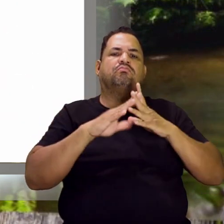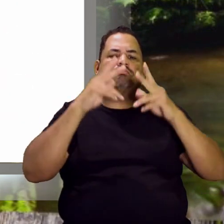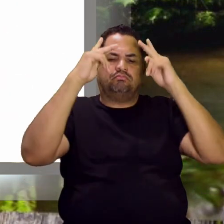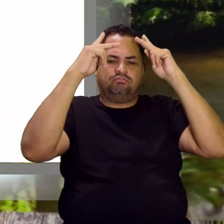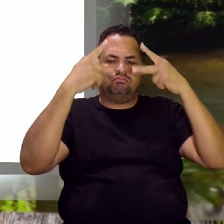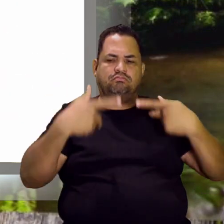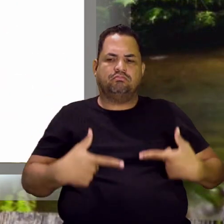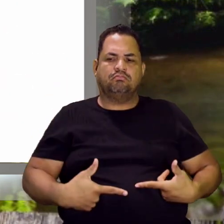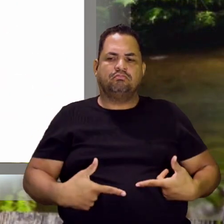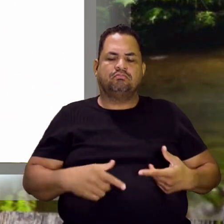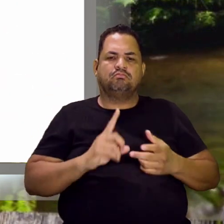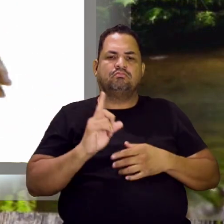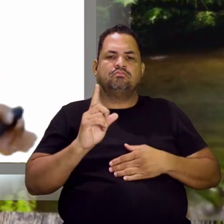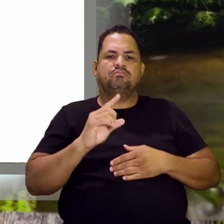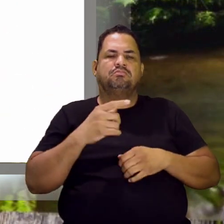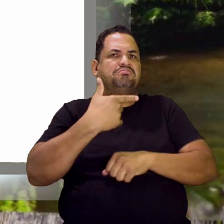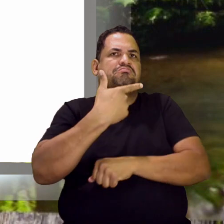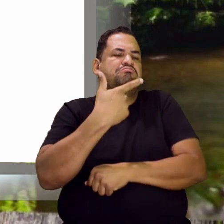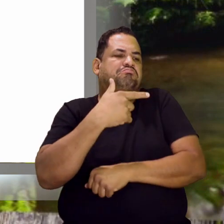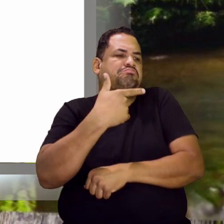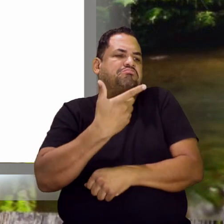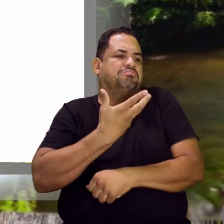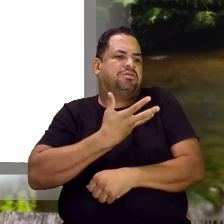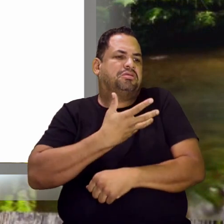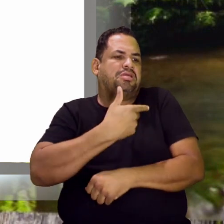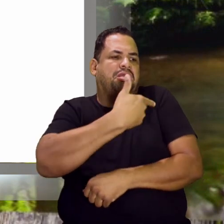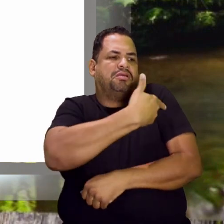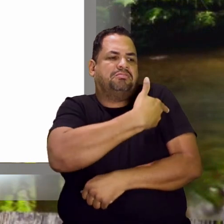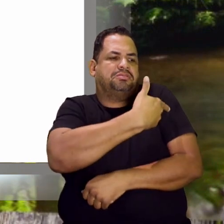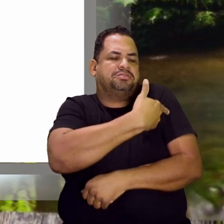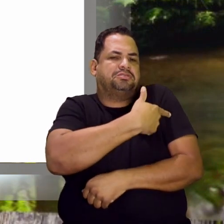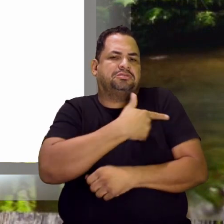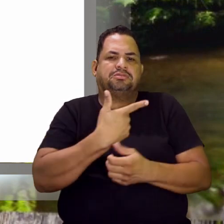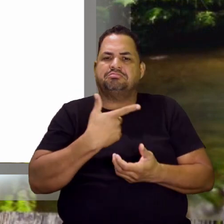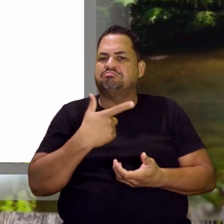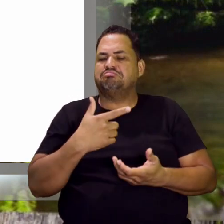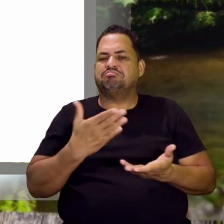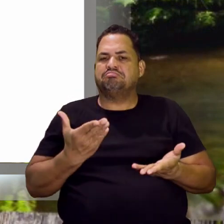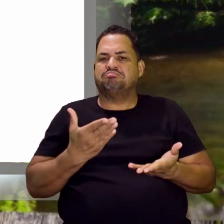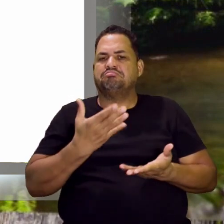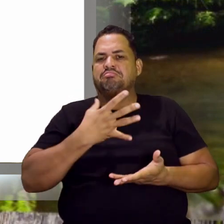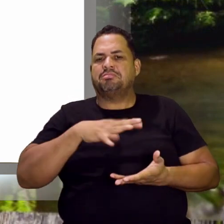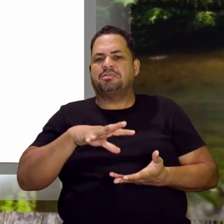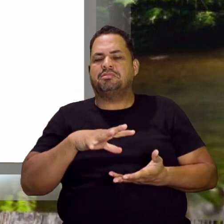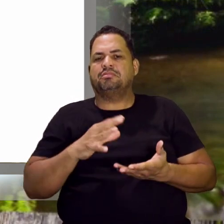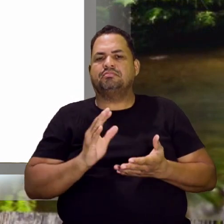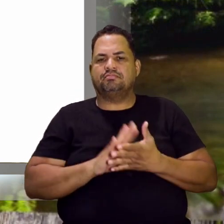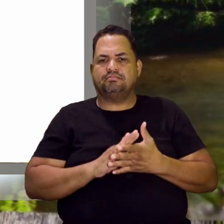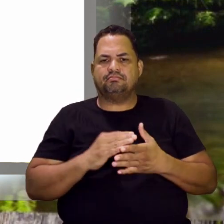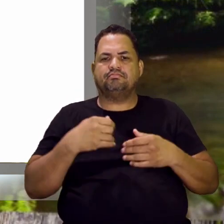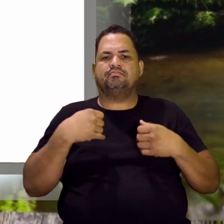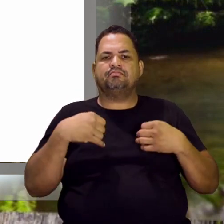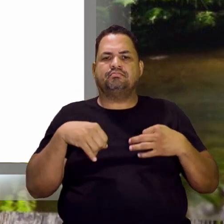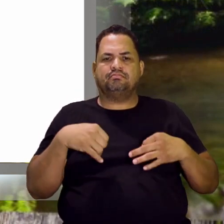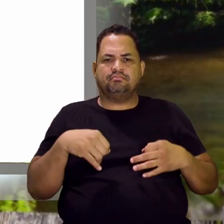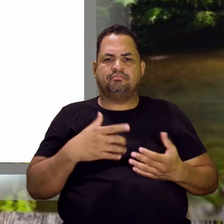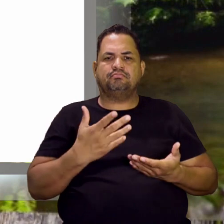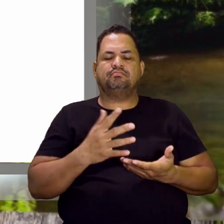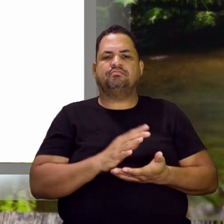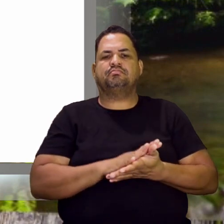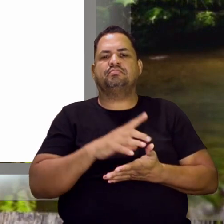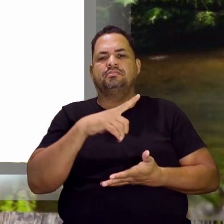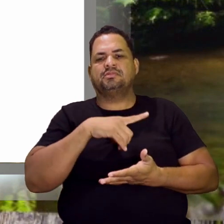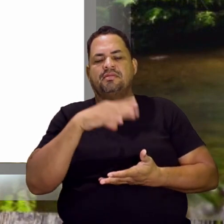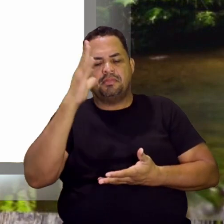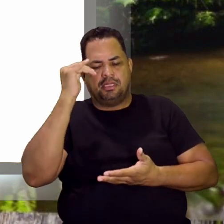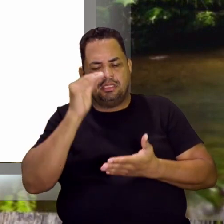humana não está se vacinando direito. Então, todos esses processos, você vai ter que passar por eles